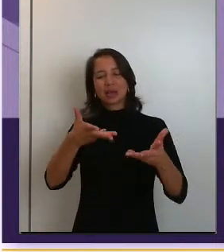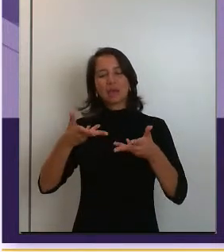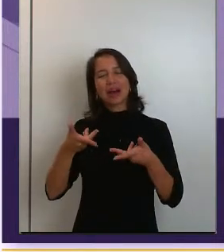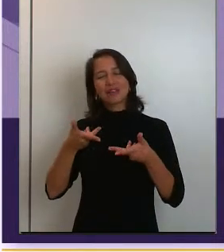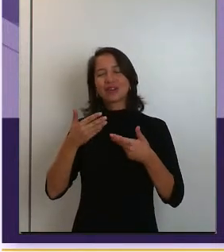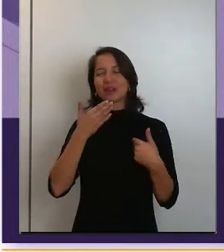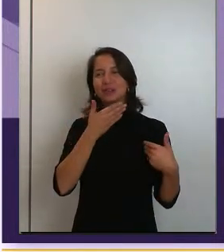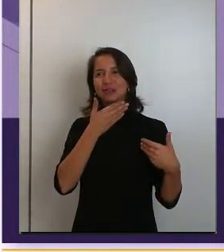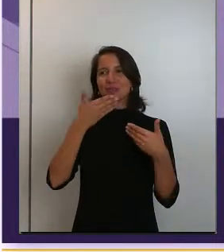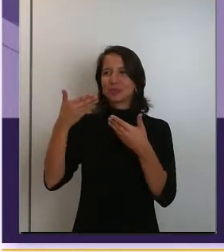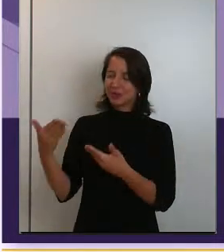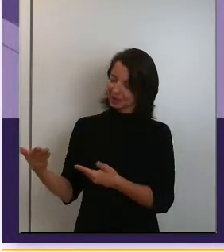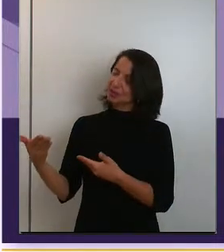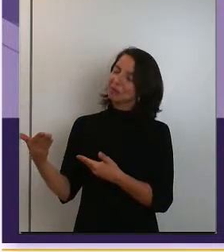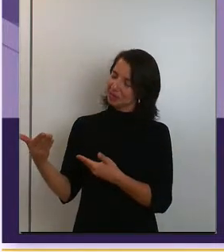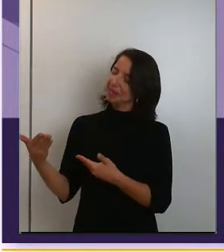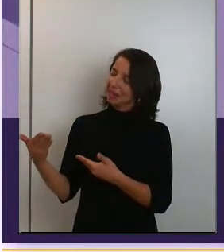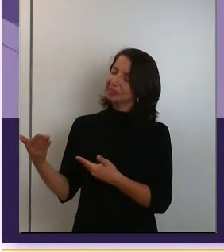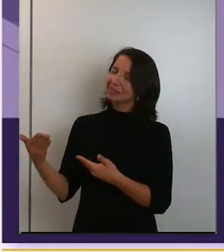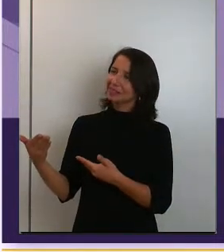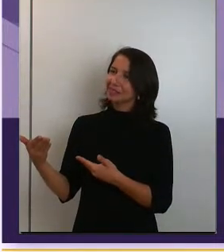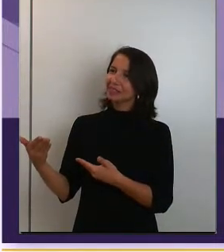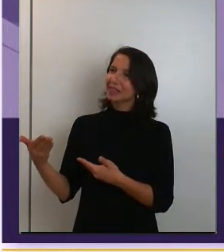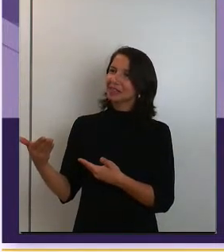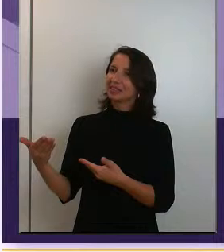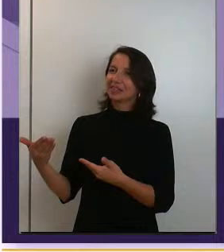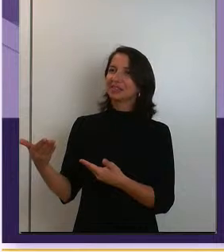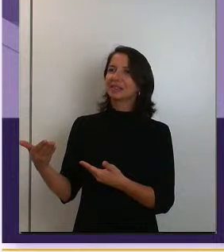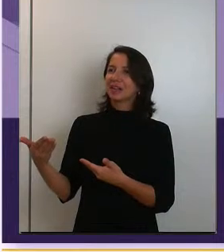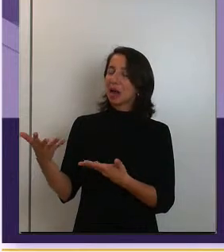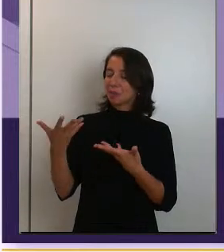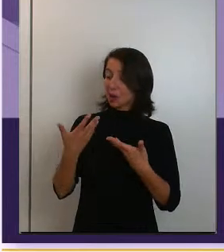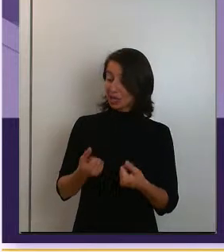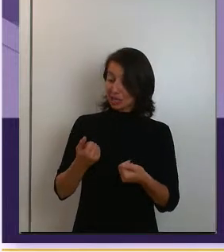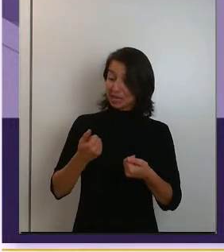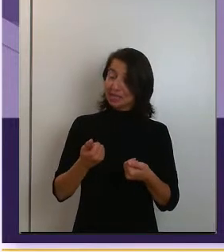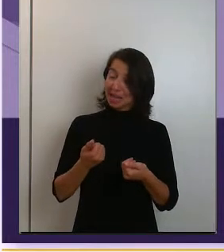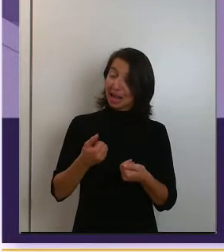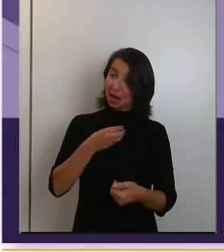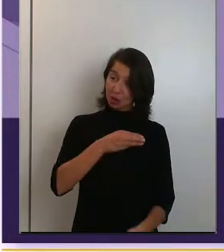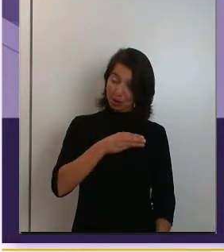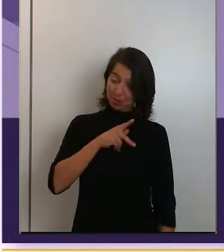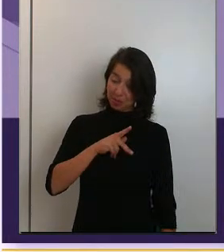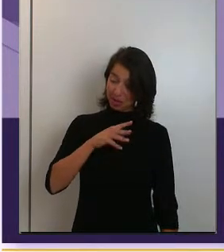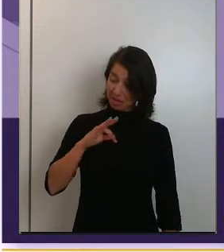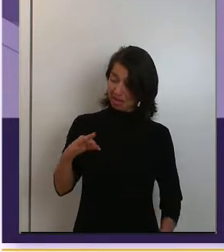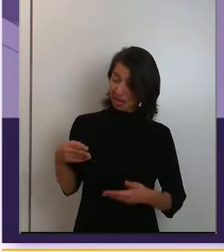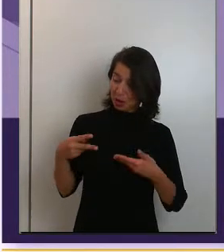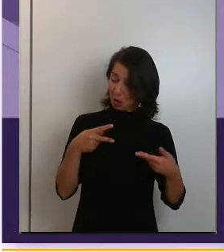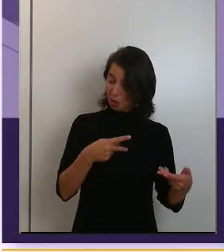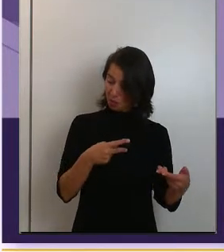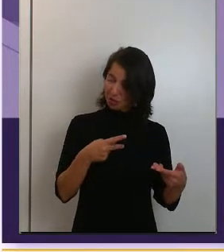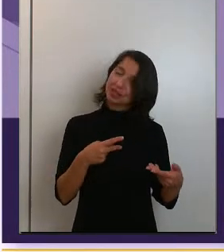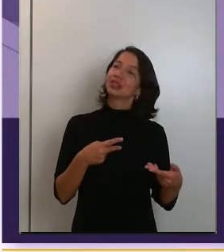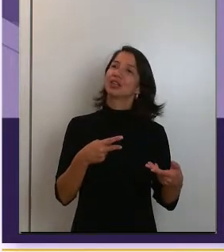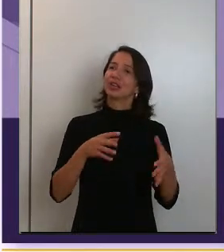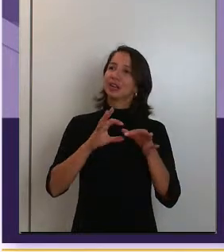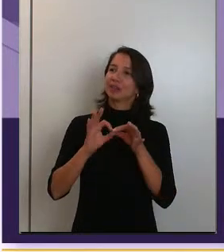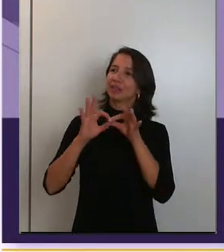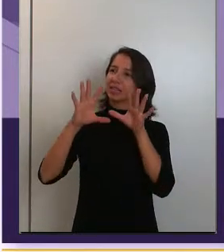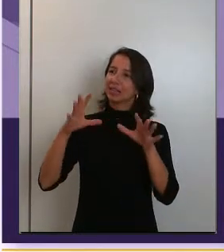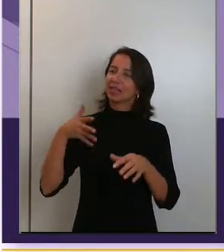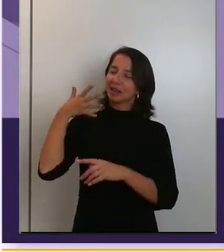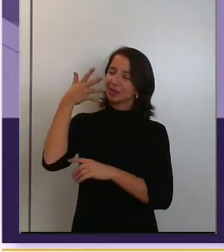agradeço o senhor ter aceito o convite aí do Ministério Público do Trabalho e passo a palavra para que o senhor possa aí